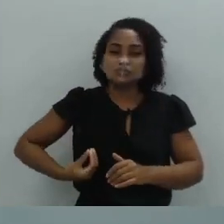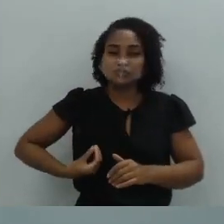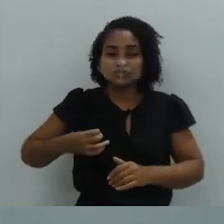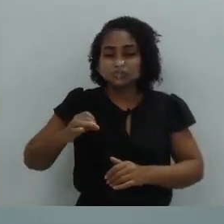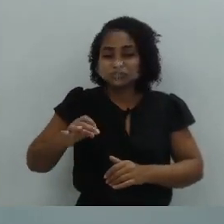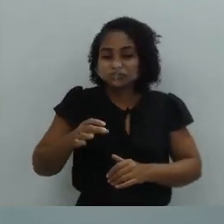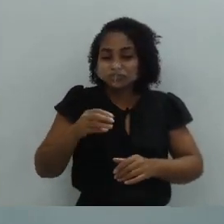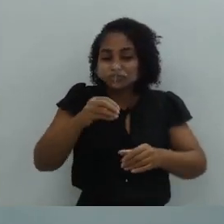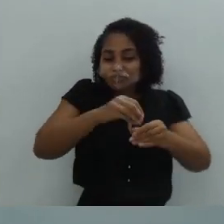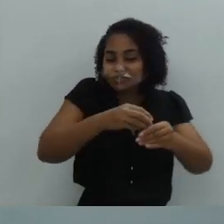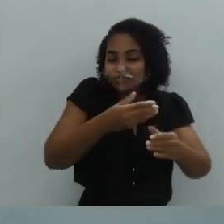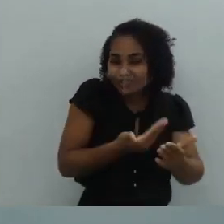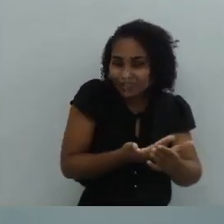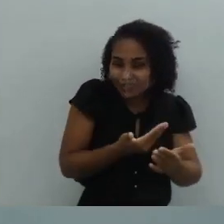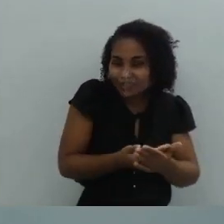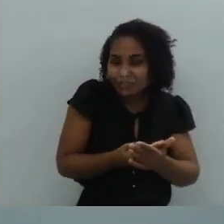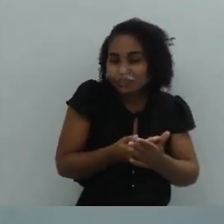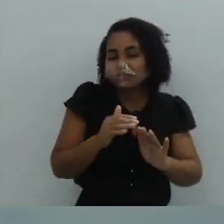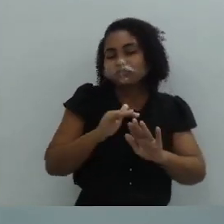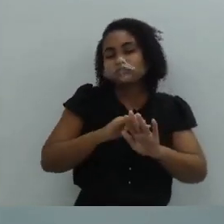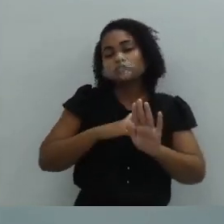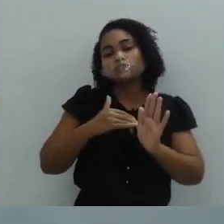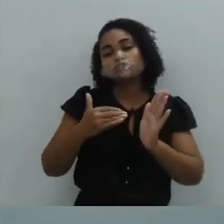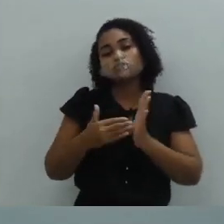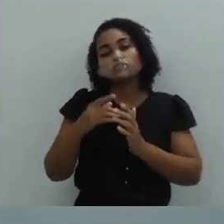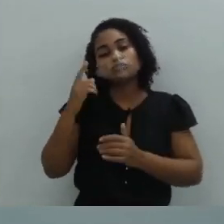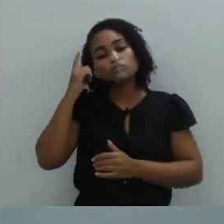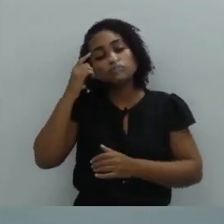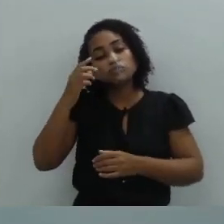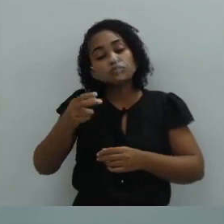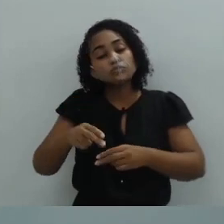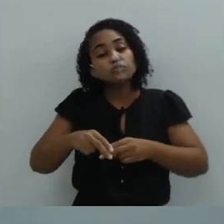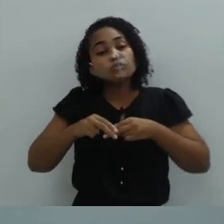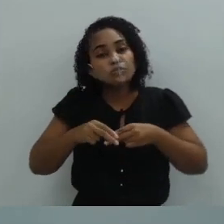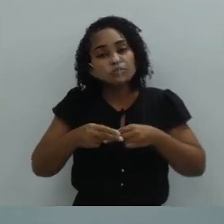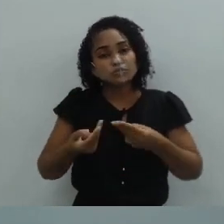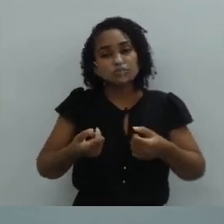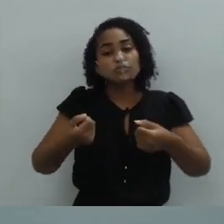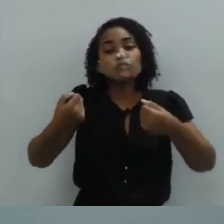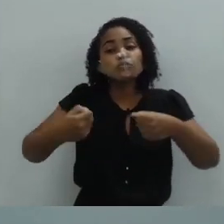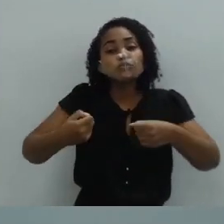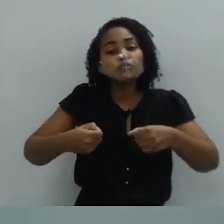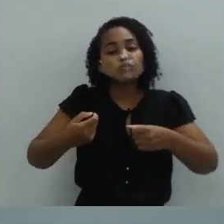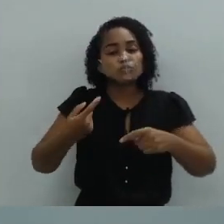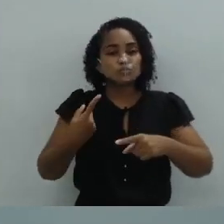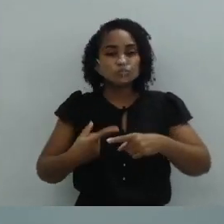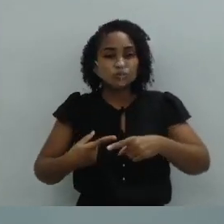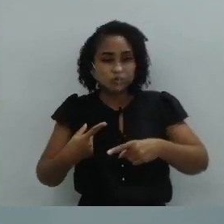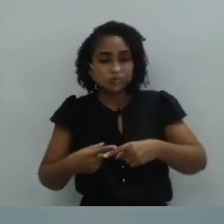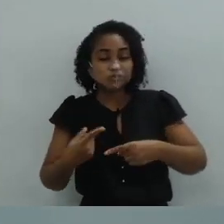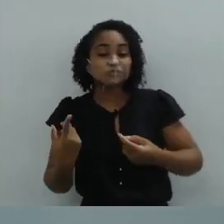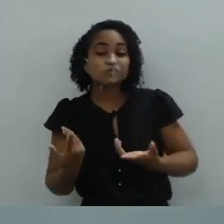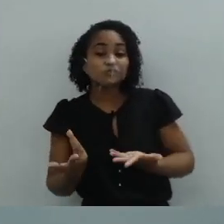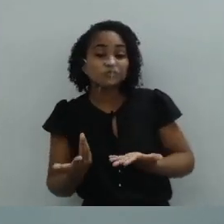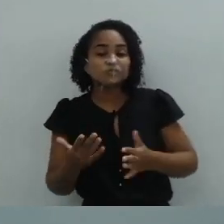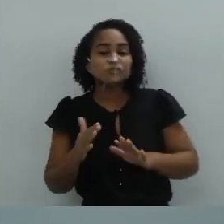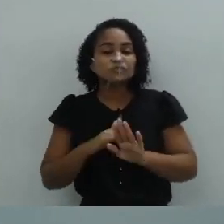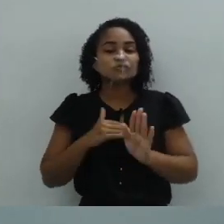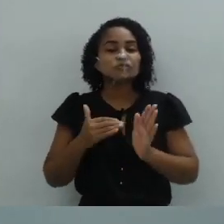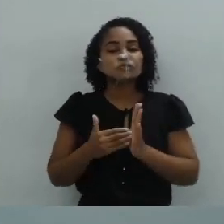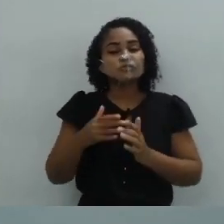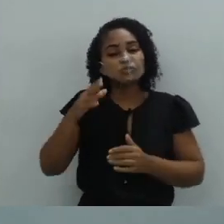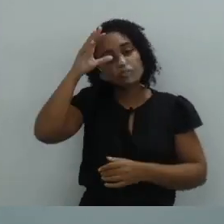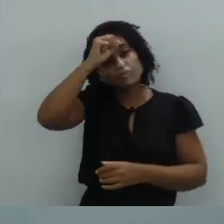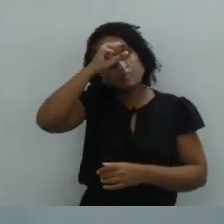nas aulas, mas a gente precisa ter em mente a justificativa, a necessidade. Afinal de contas, tudo aquilo que a gente